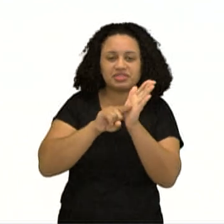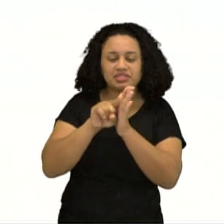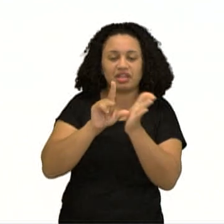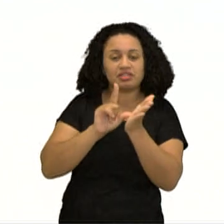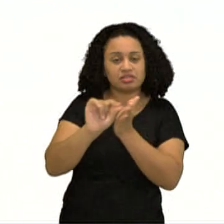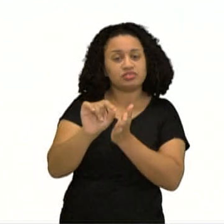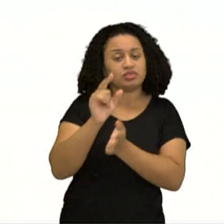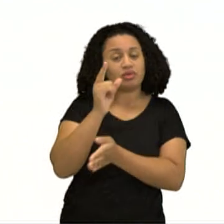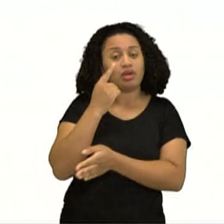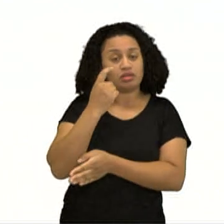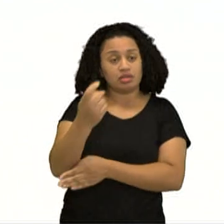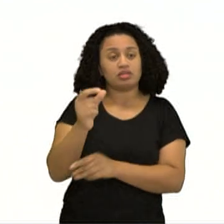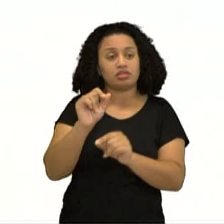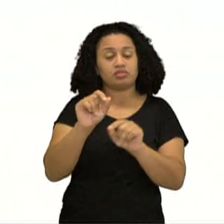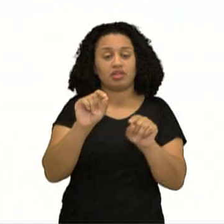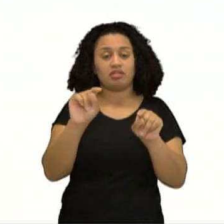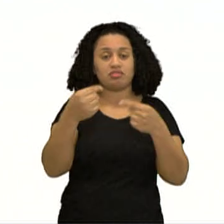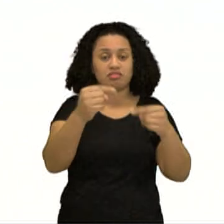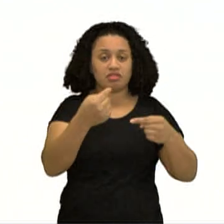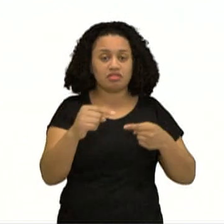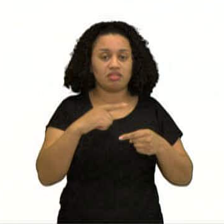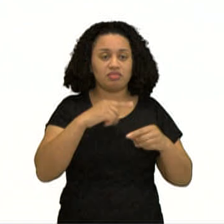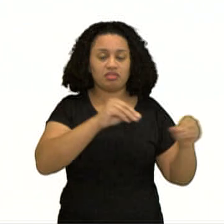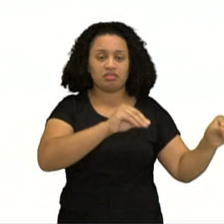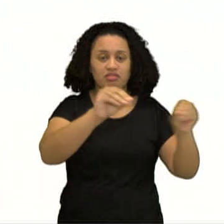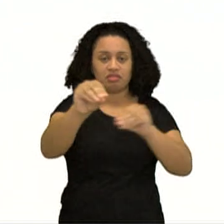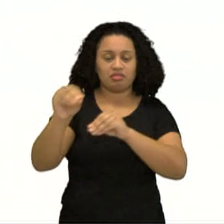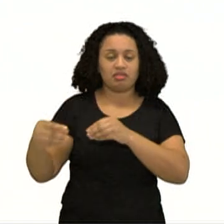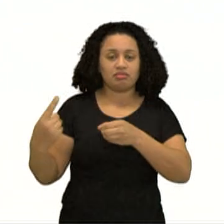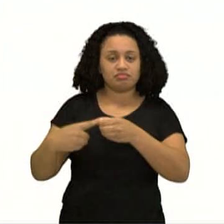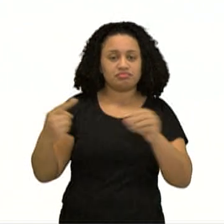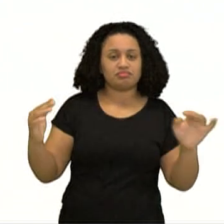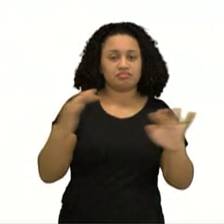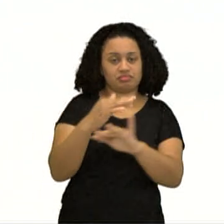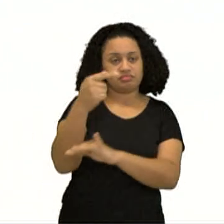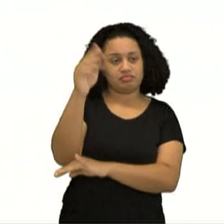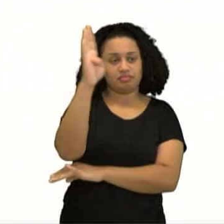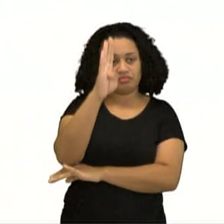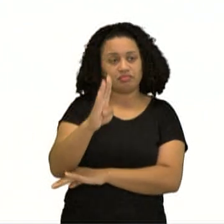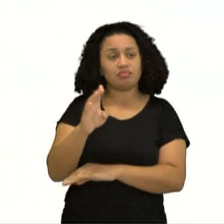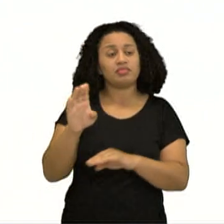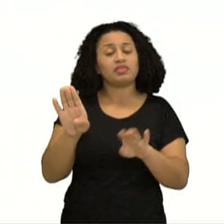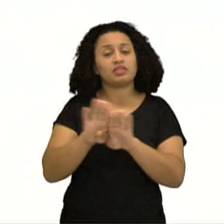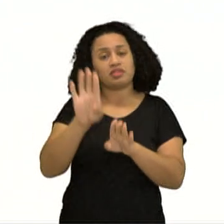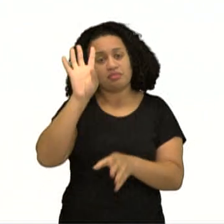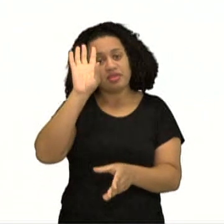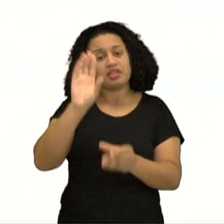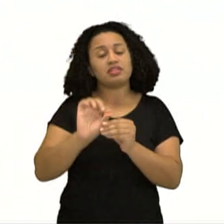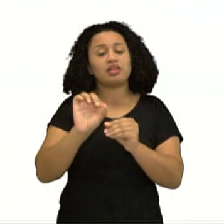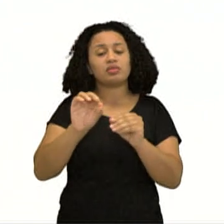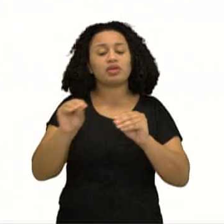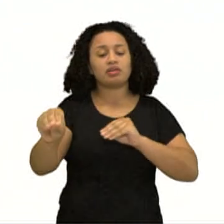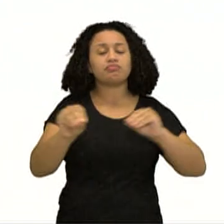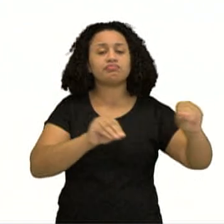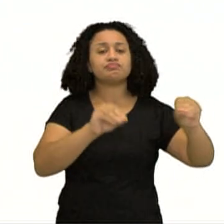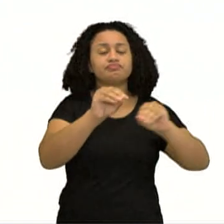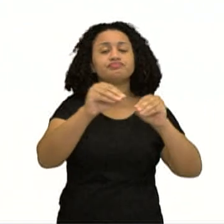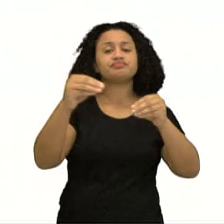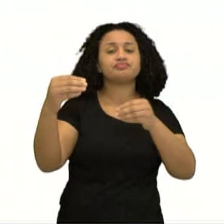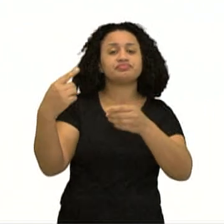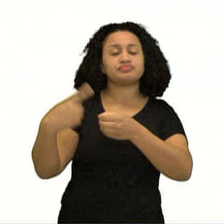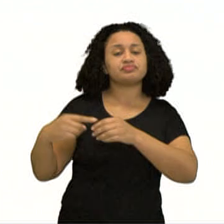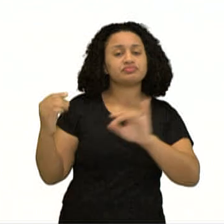muito interessante, os desafios da mobilidade urbana no Brasil. E entenda que a mobilidade urbana é